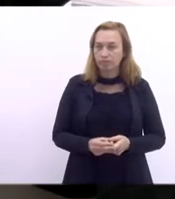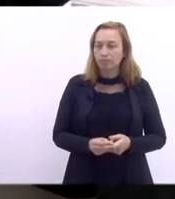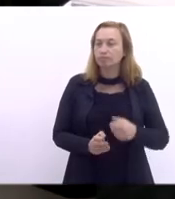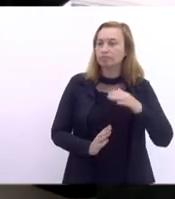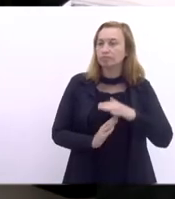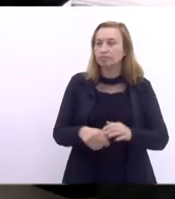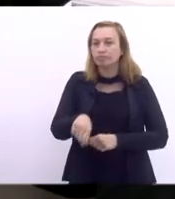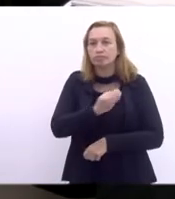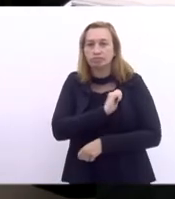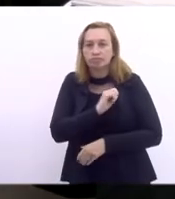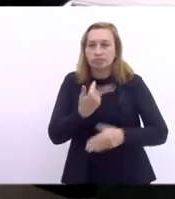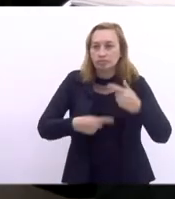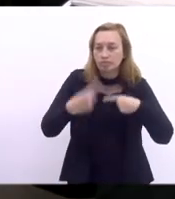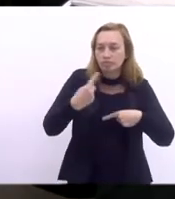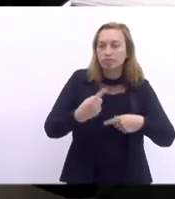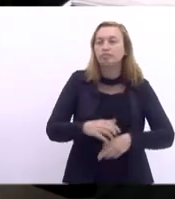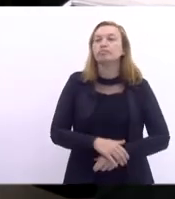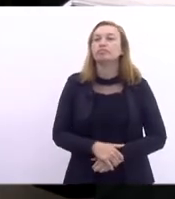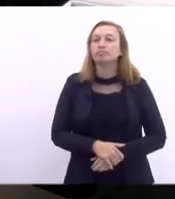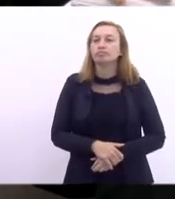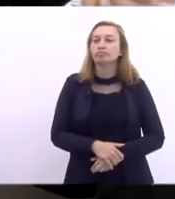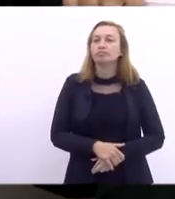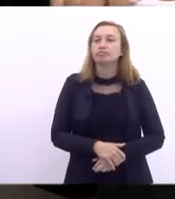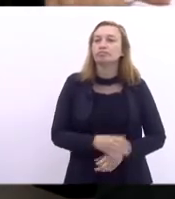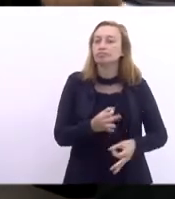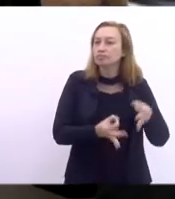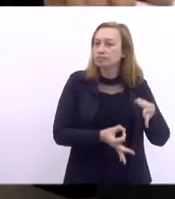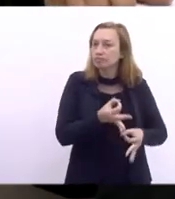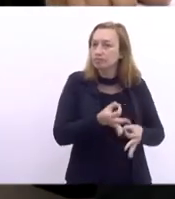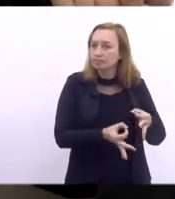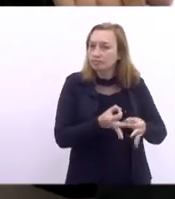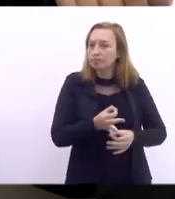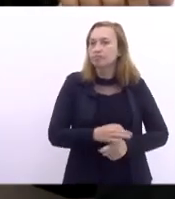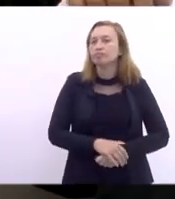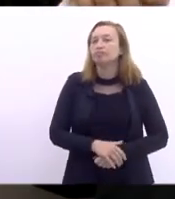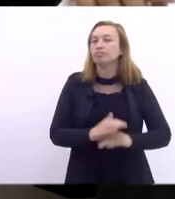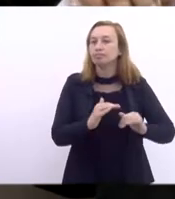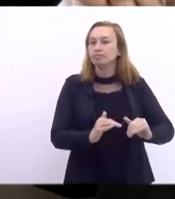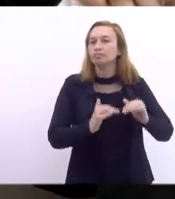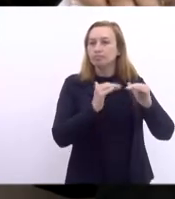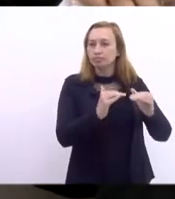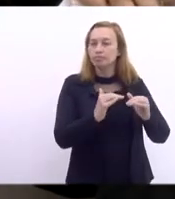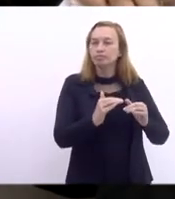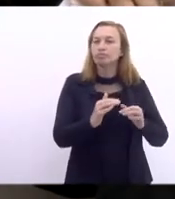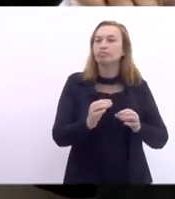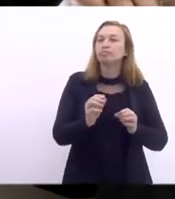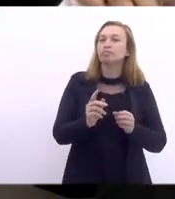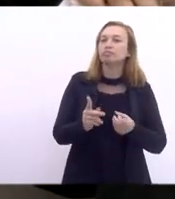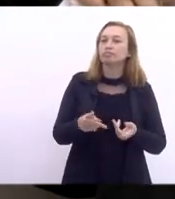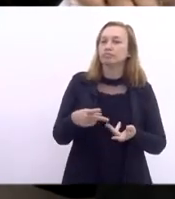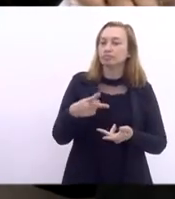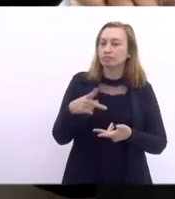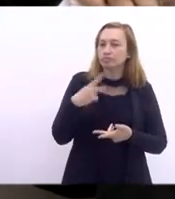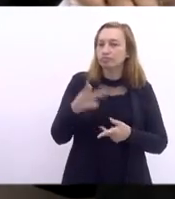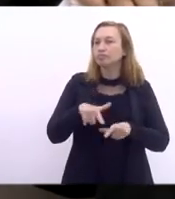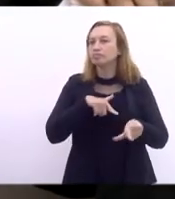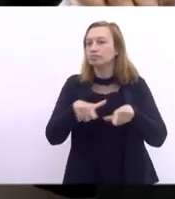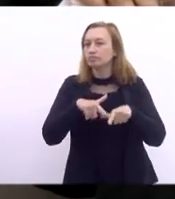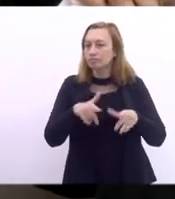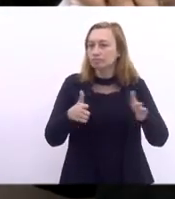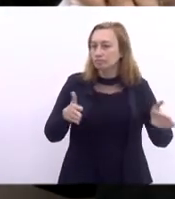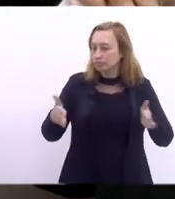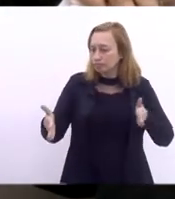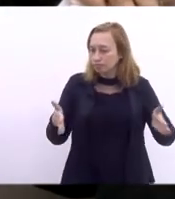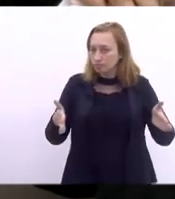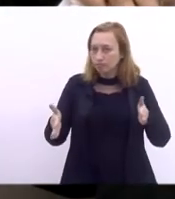na superávit primário é o tribunal teria ali até que vem falando algum exercício para cá